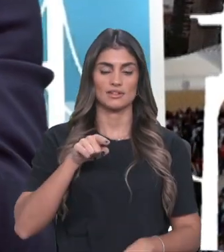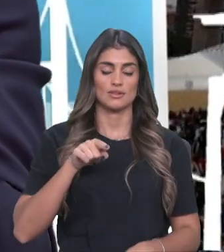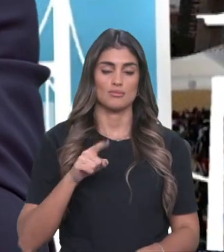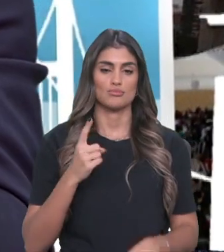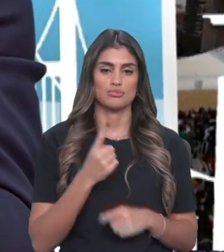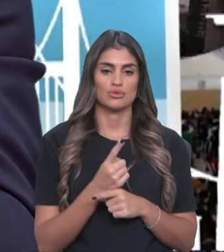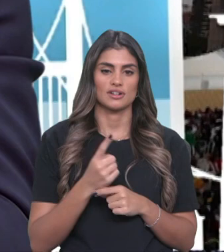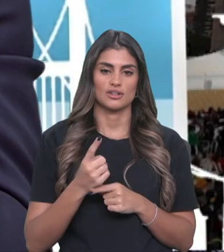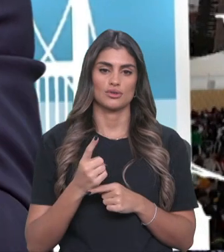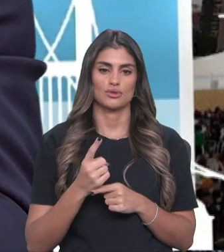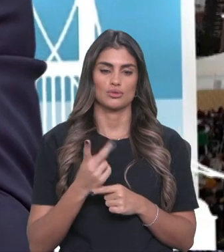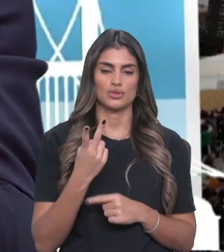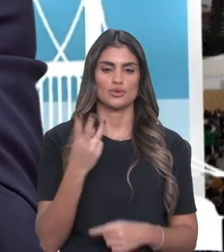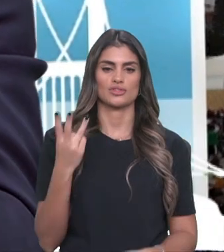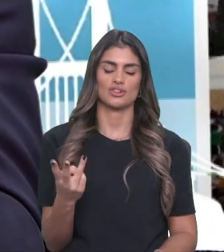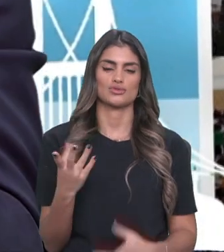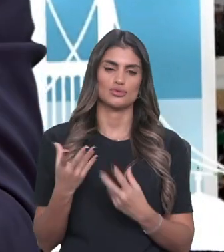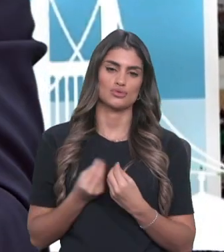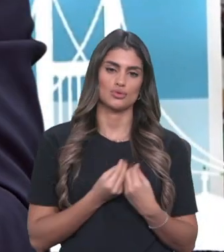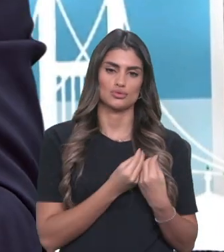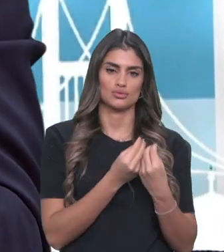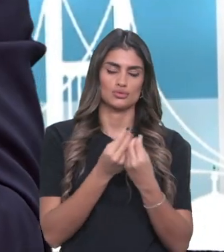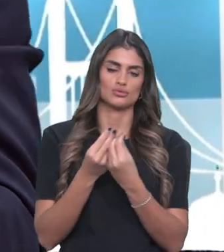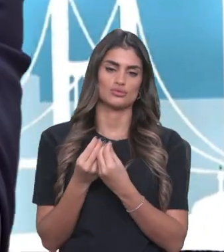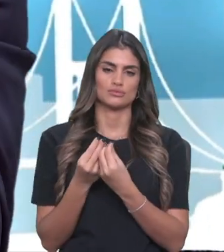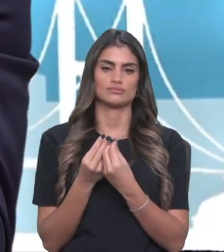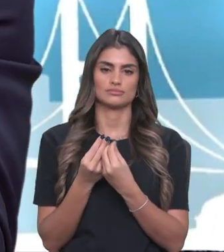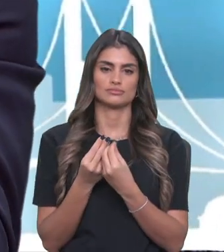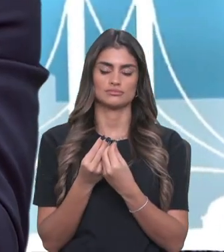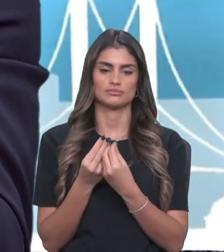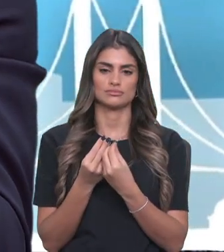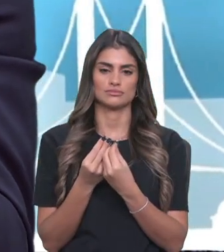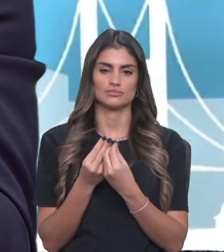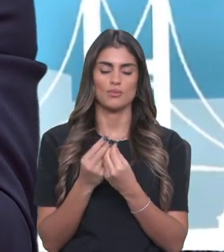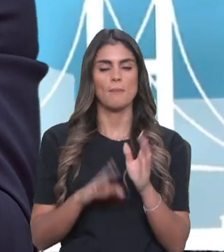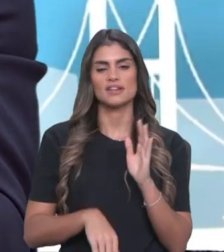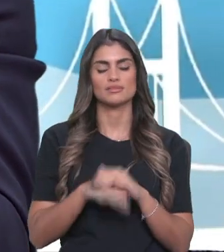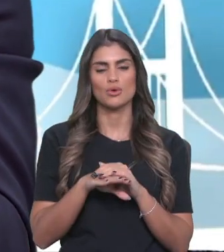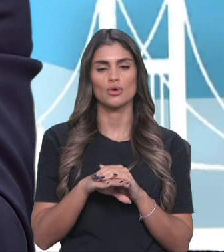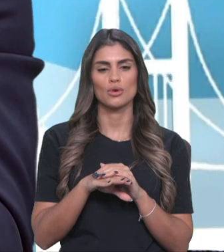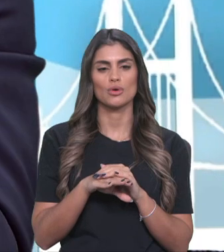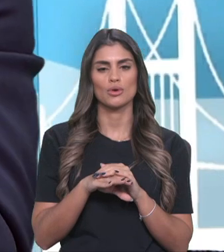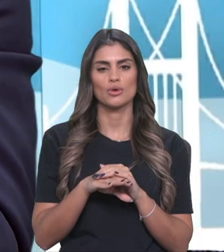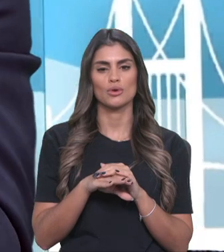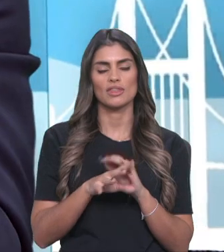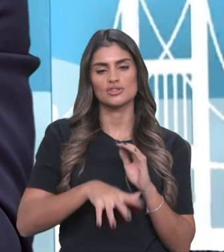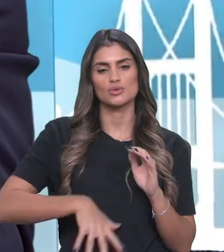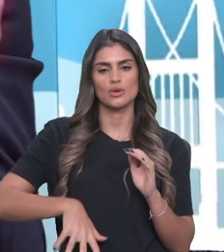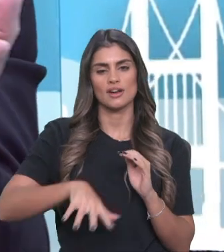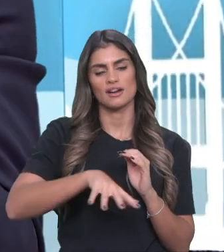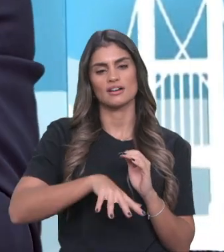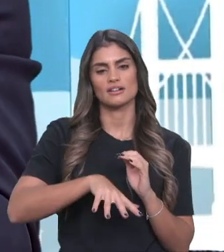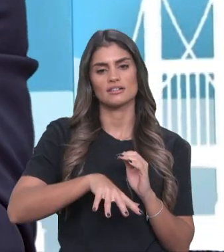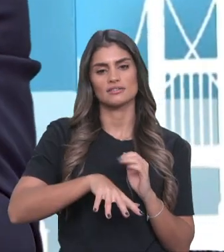porque onde 2 ou 3 estiverem reunidos em meu nome, o máximo da oração e do lugar da